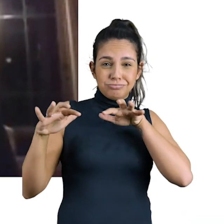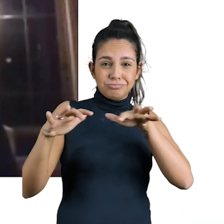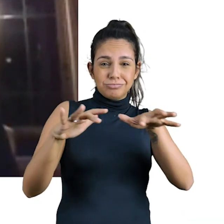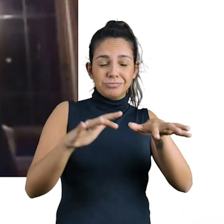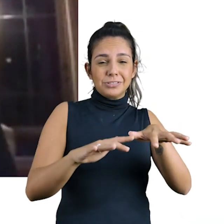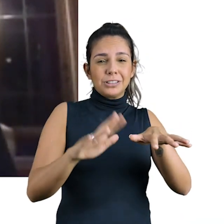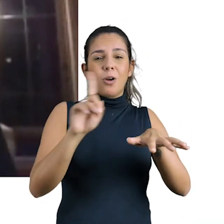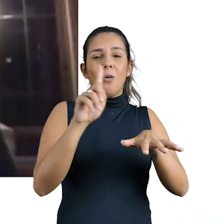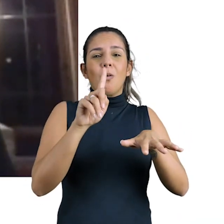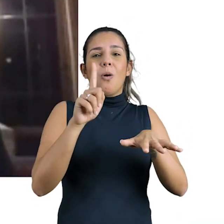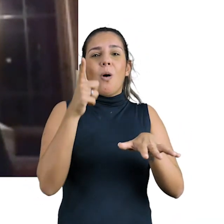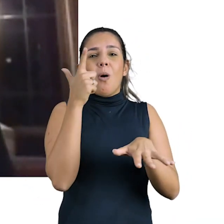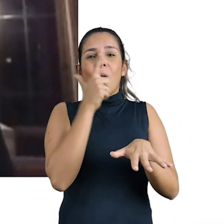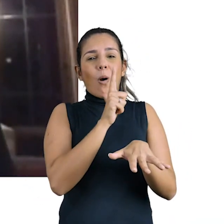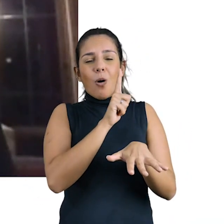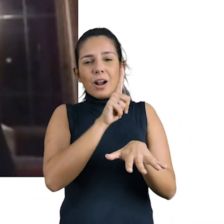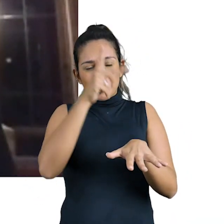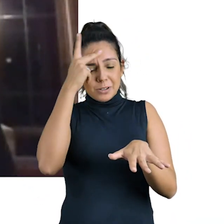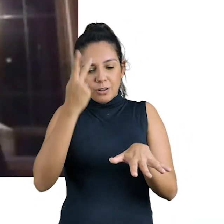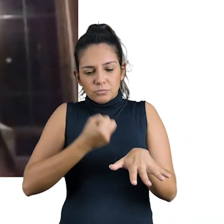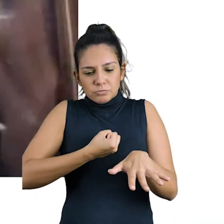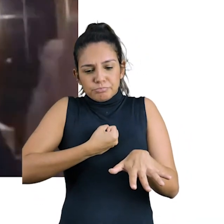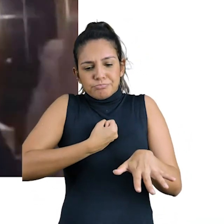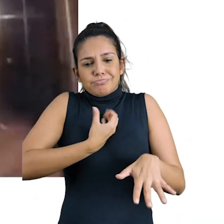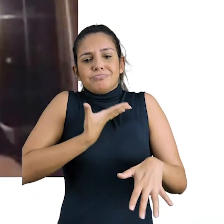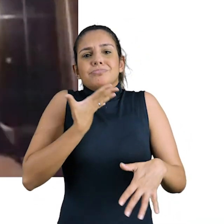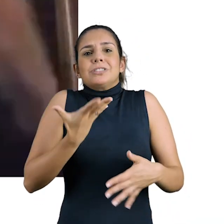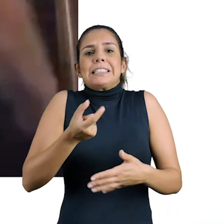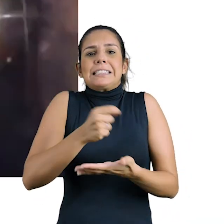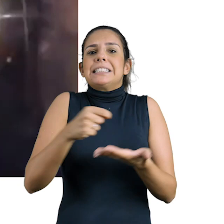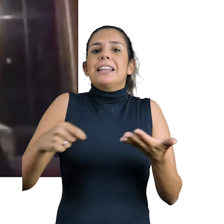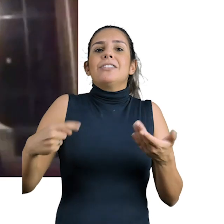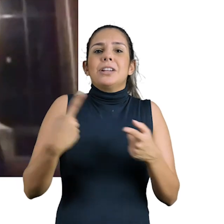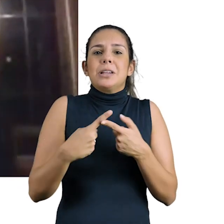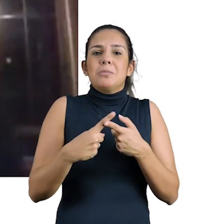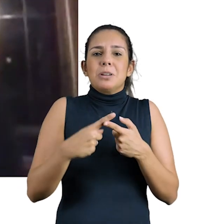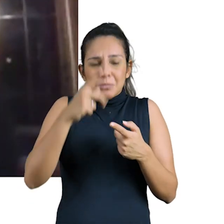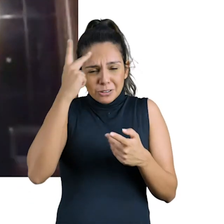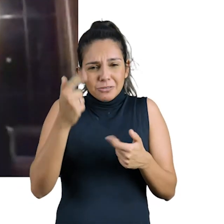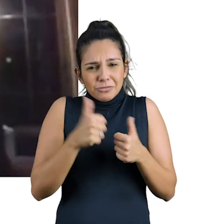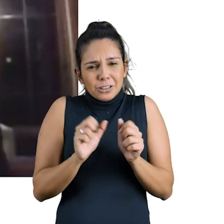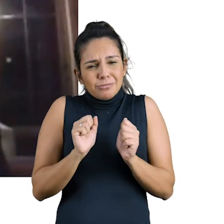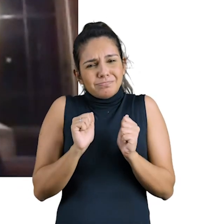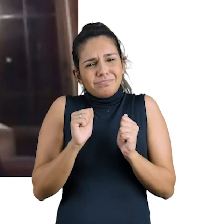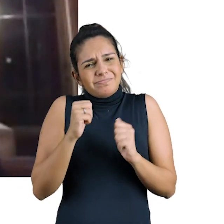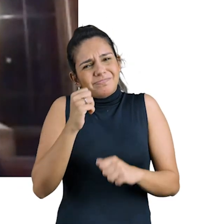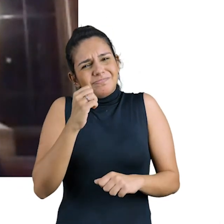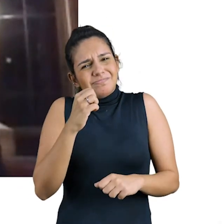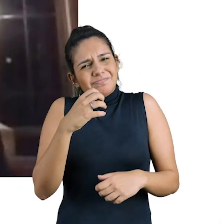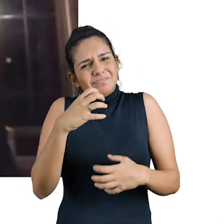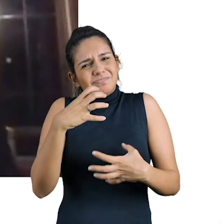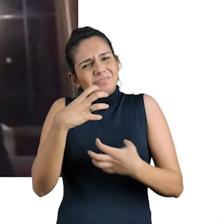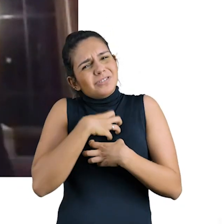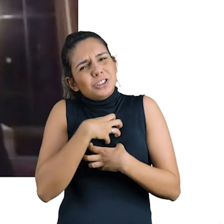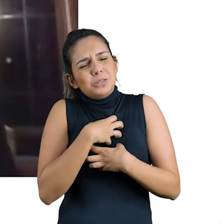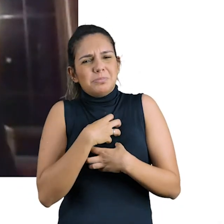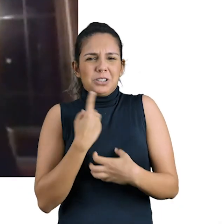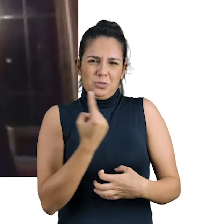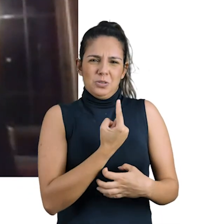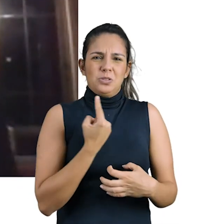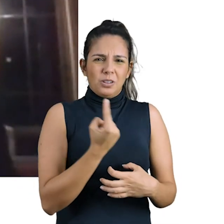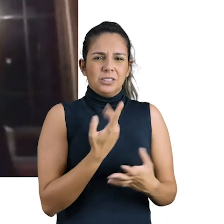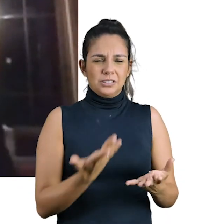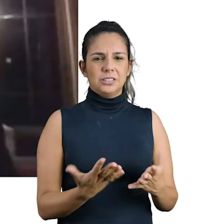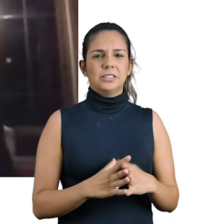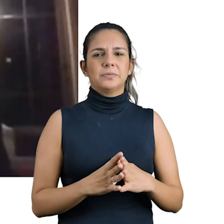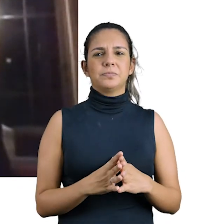não seja exatamente um lugar excelente para a criação, né? Talvez até para os historiadores mais fácil, se você tem os